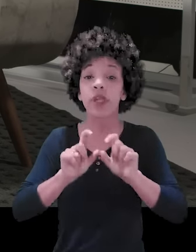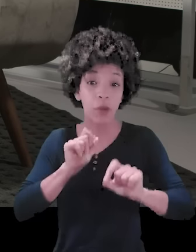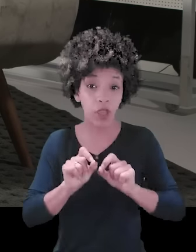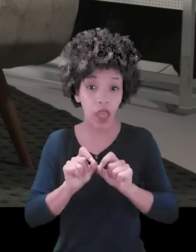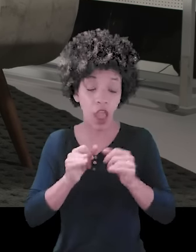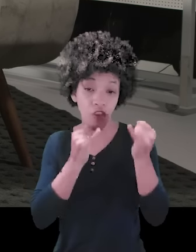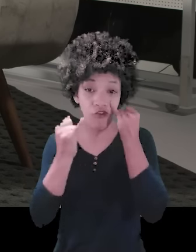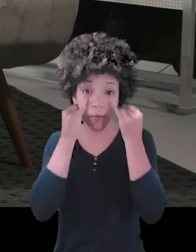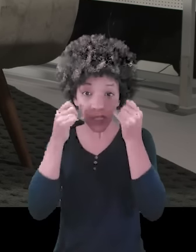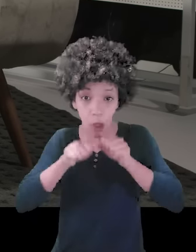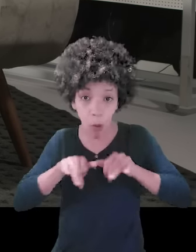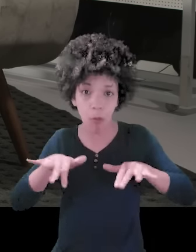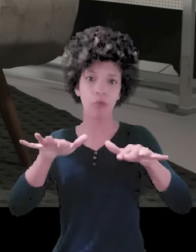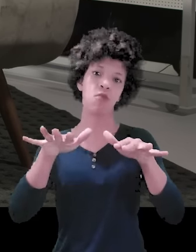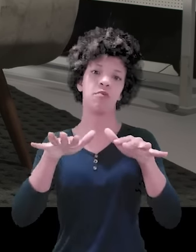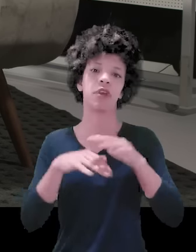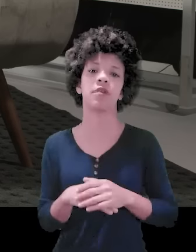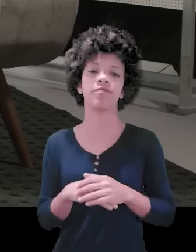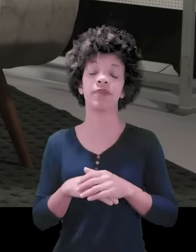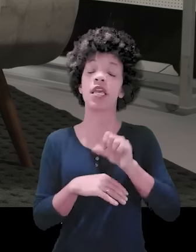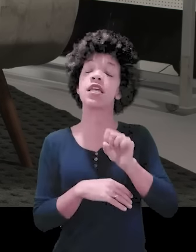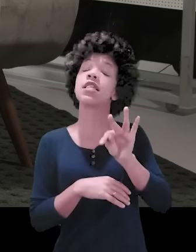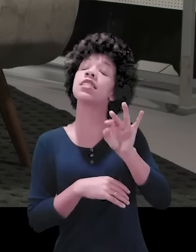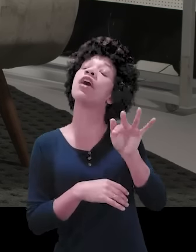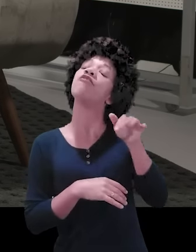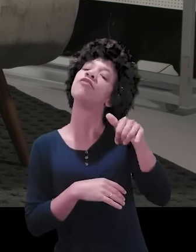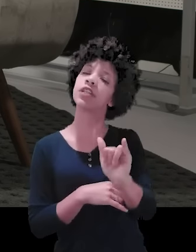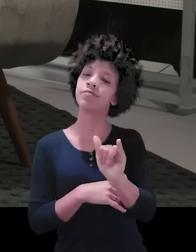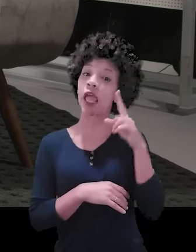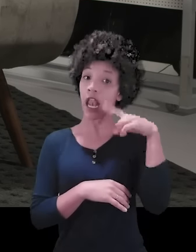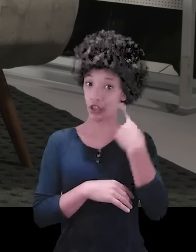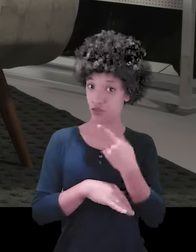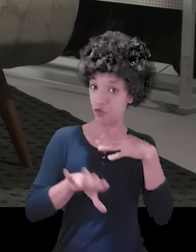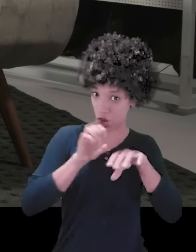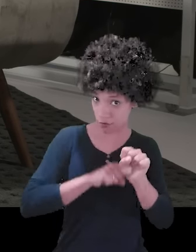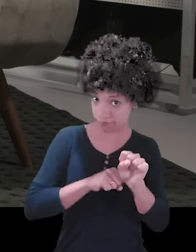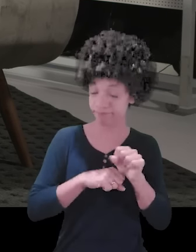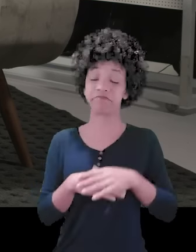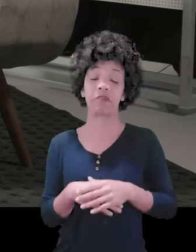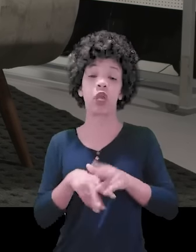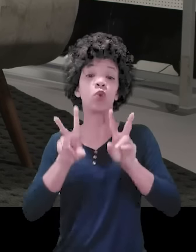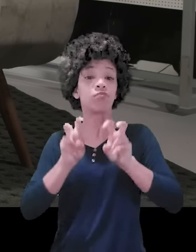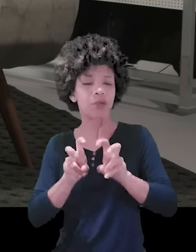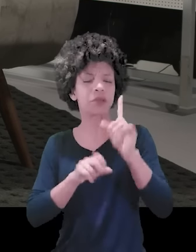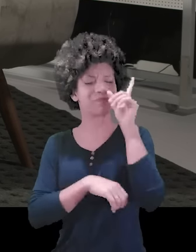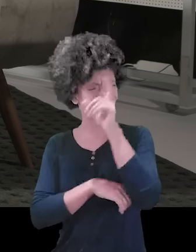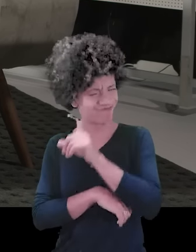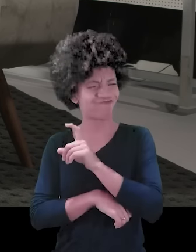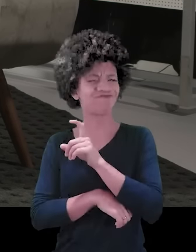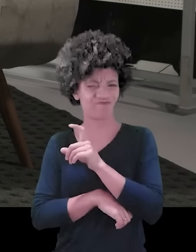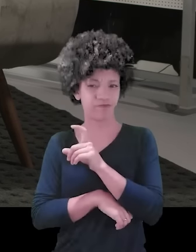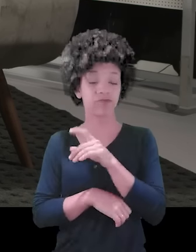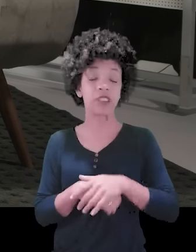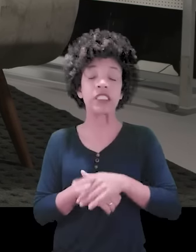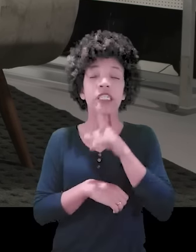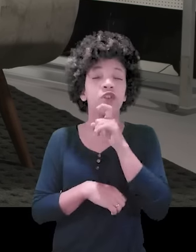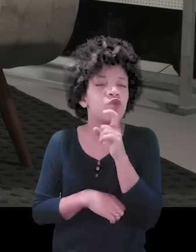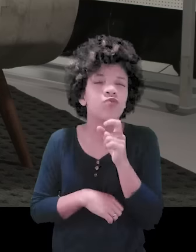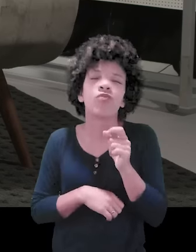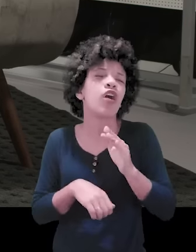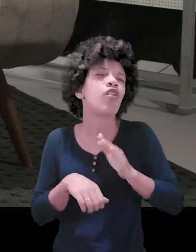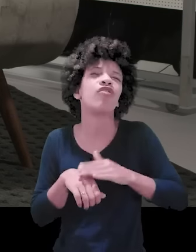marcou utilidade pública utilidade pública vamos faz Stephanie Stephanie é advogada que a gente vai falar de um tema que é delicado Eu